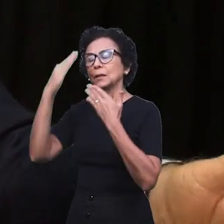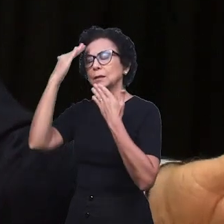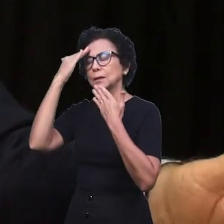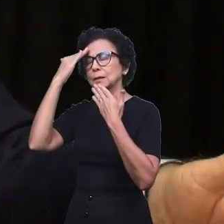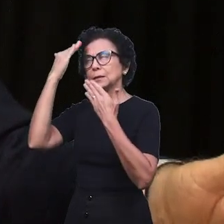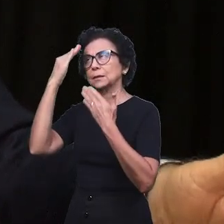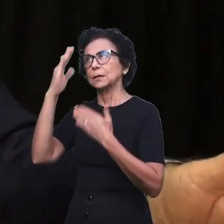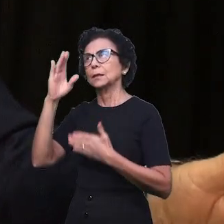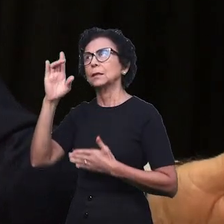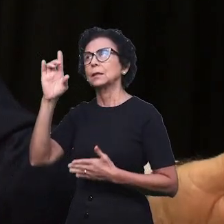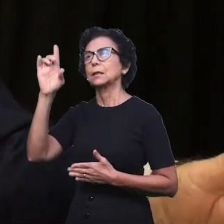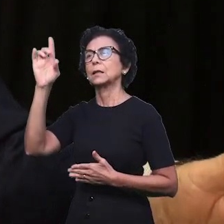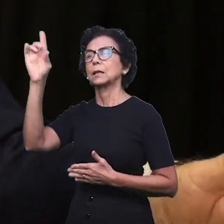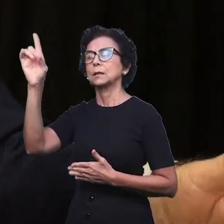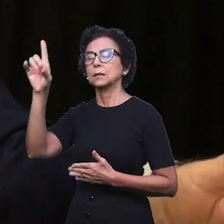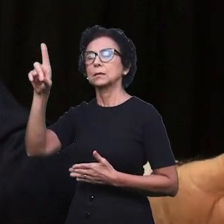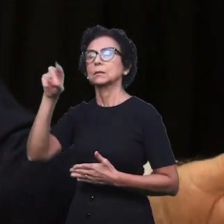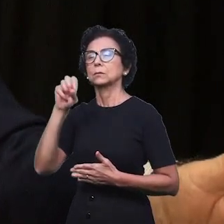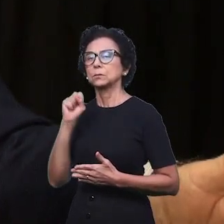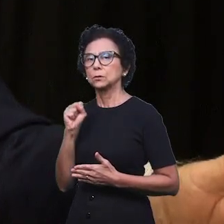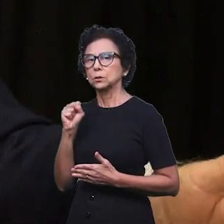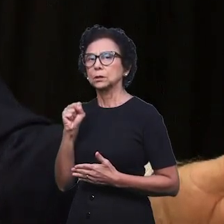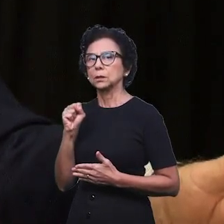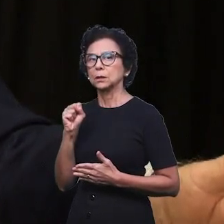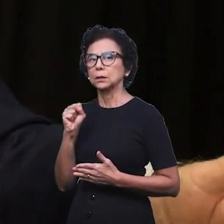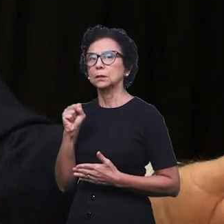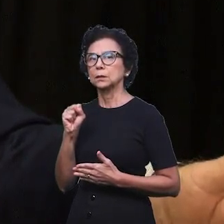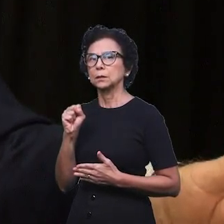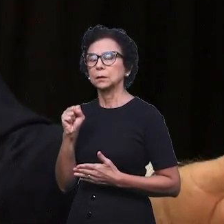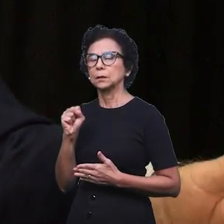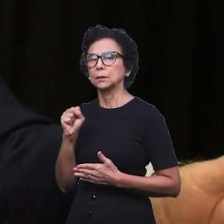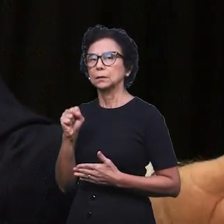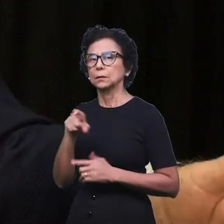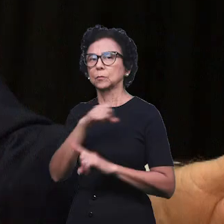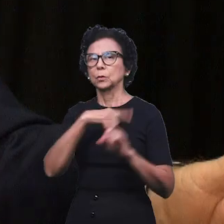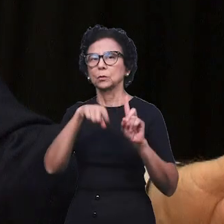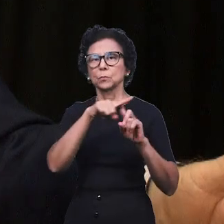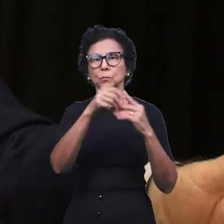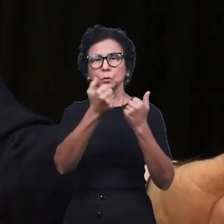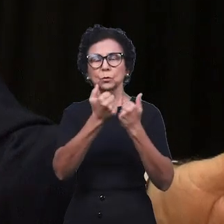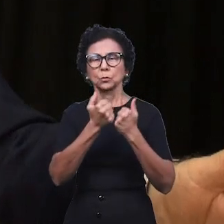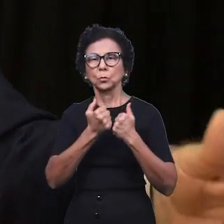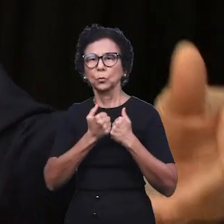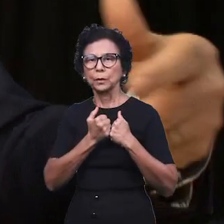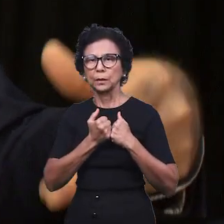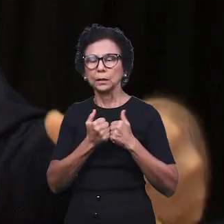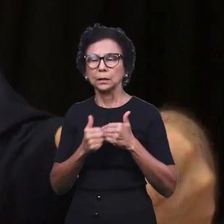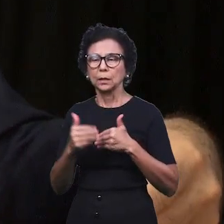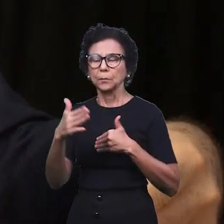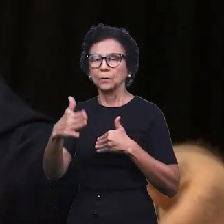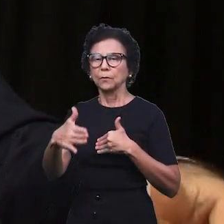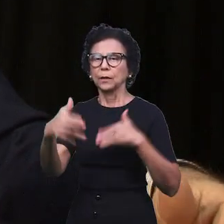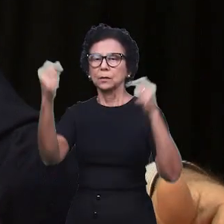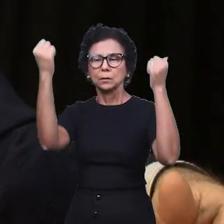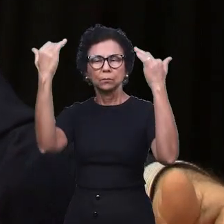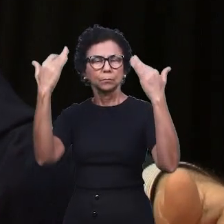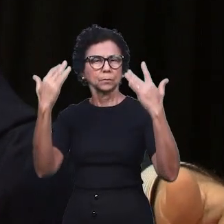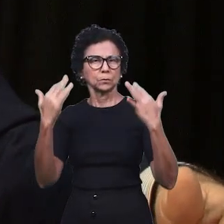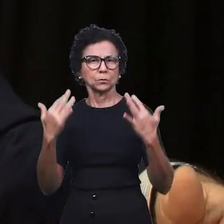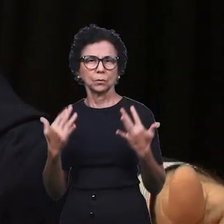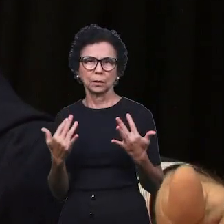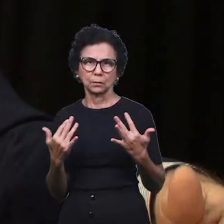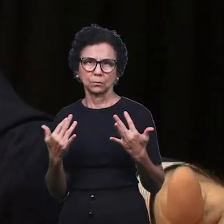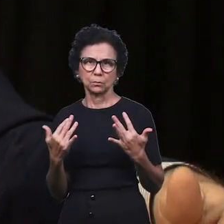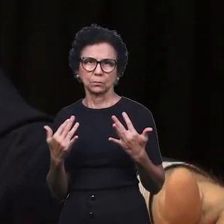em prol da nossa vida, né? Então, ou seja, é um culto que nos traz uma alegria, visto que pelo sangue